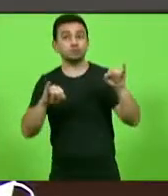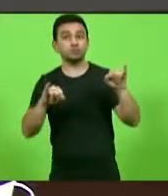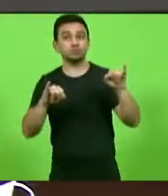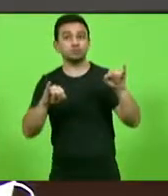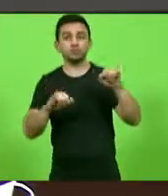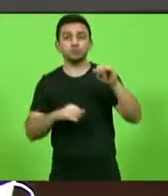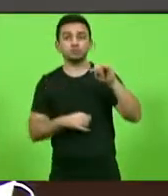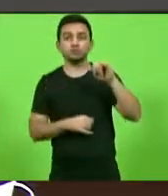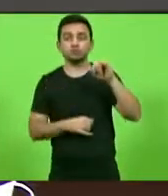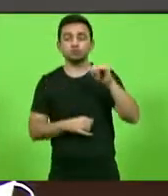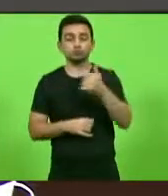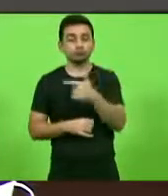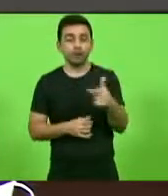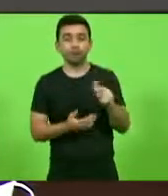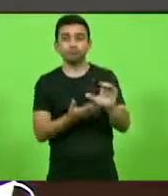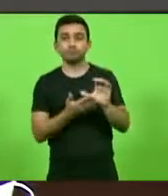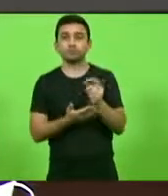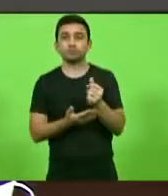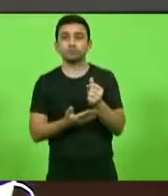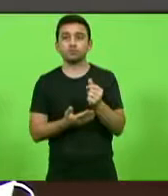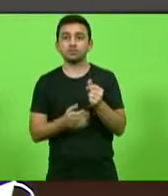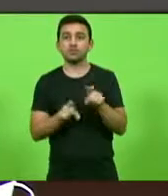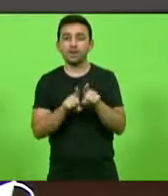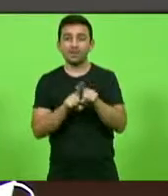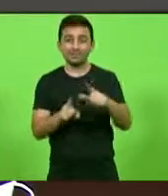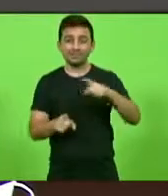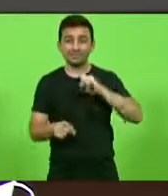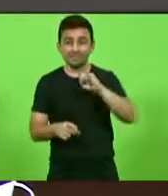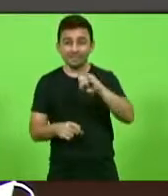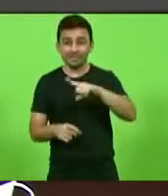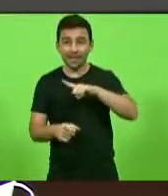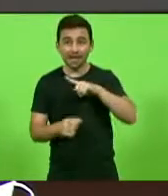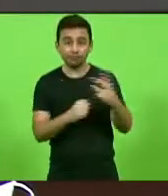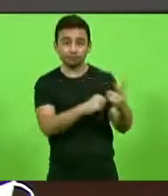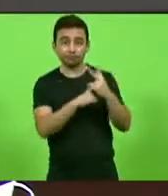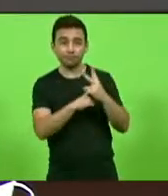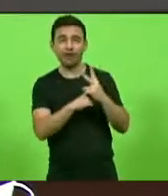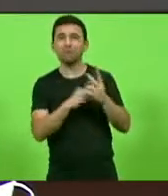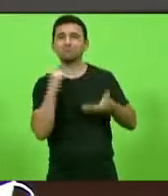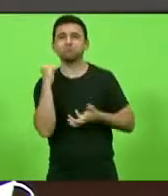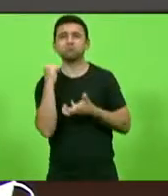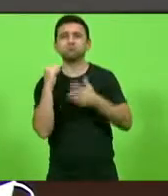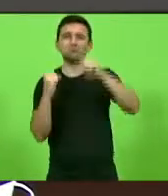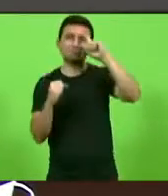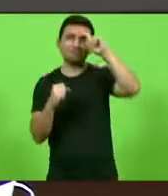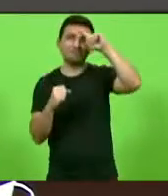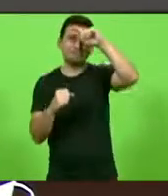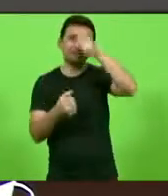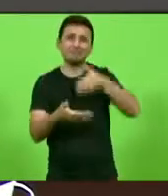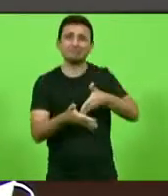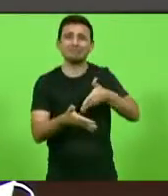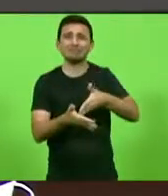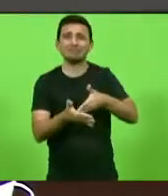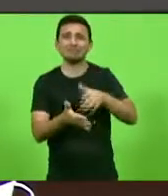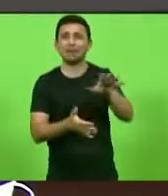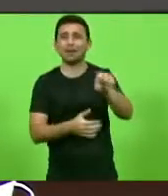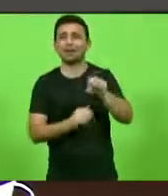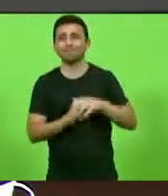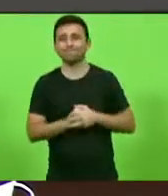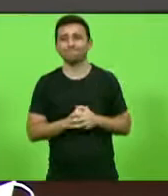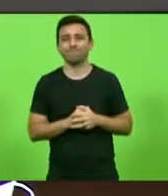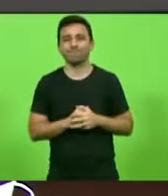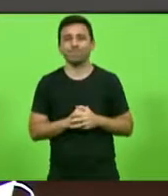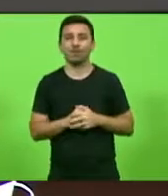sai, e quando sai é uma burocracia danada para se conseguir. Igual eu tive a ligação